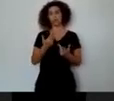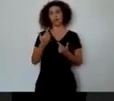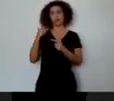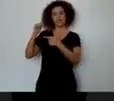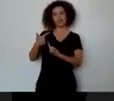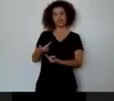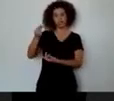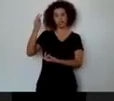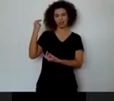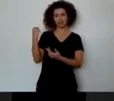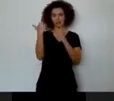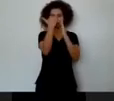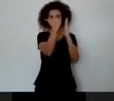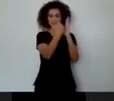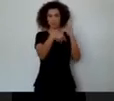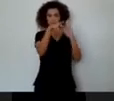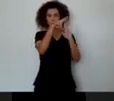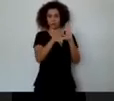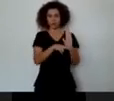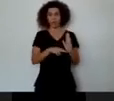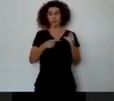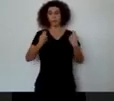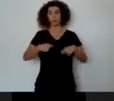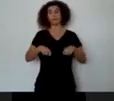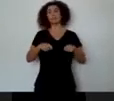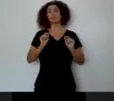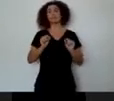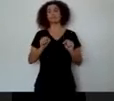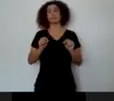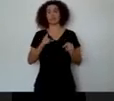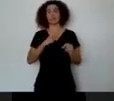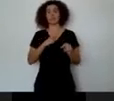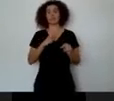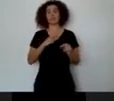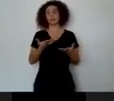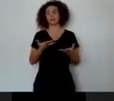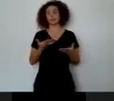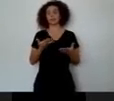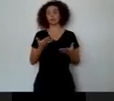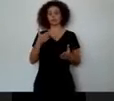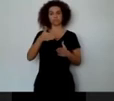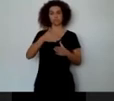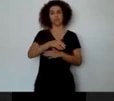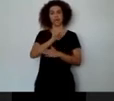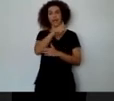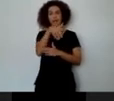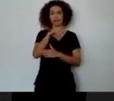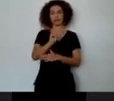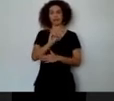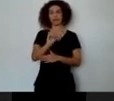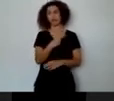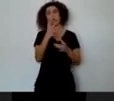mas ele exige um projeto de intervenção. Então, você tem que pensar em alguma ação, algum contexto